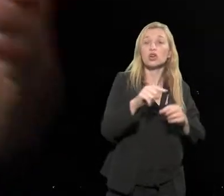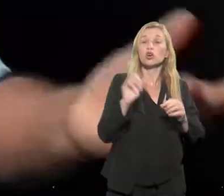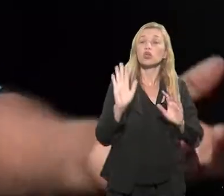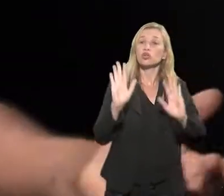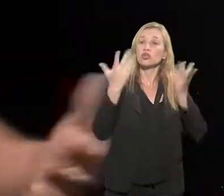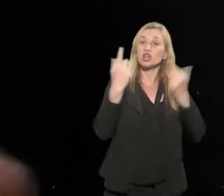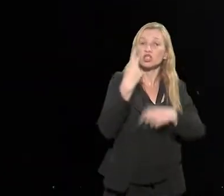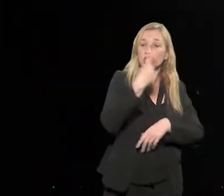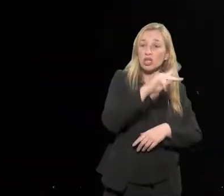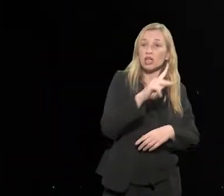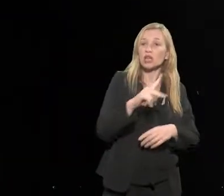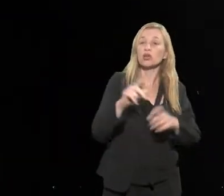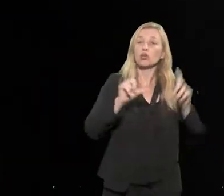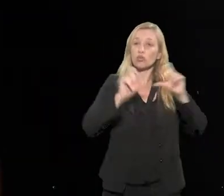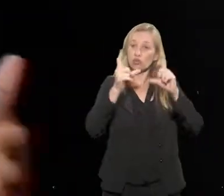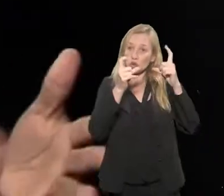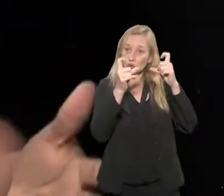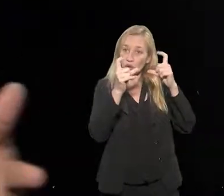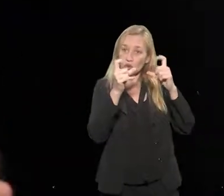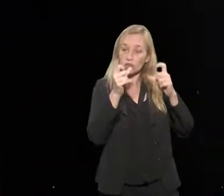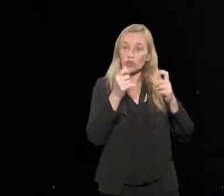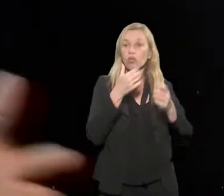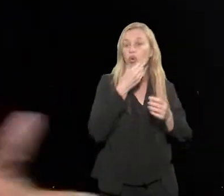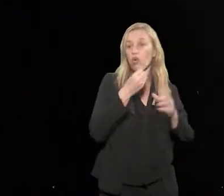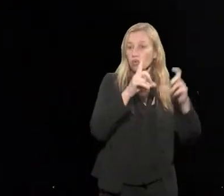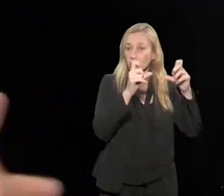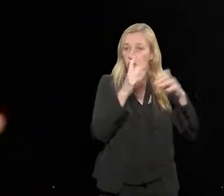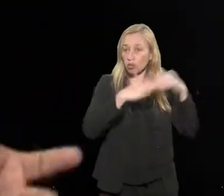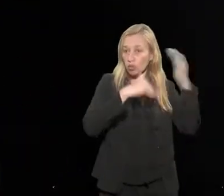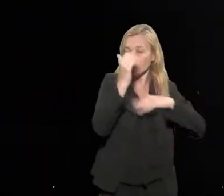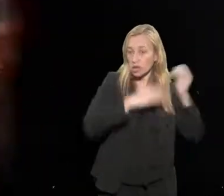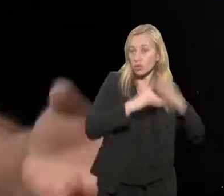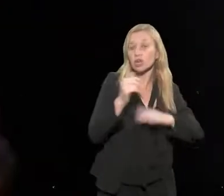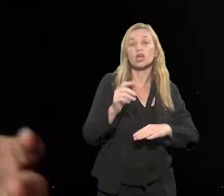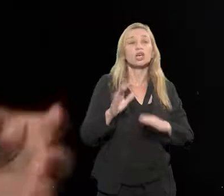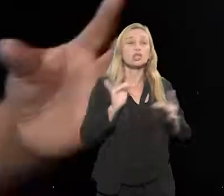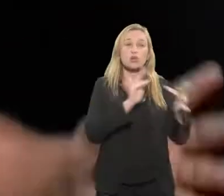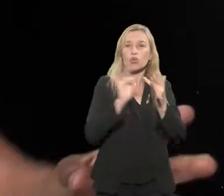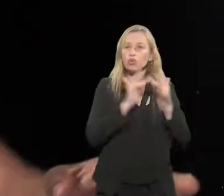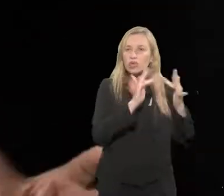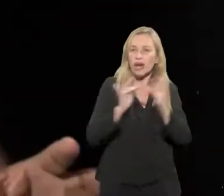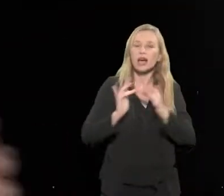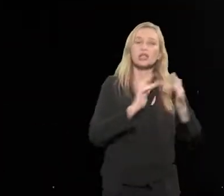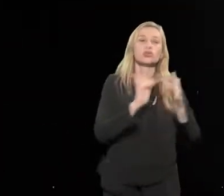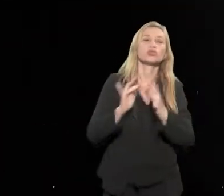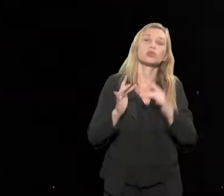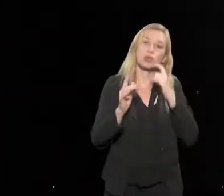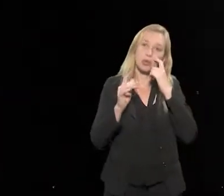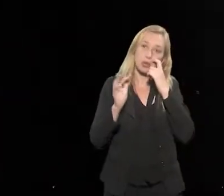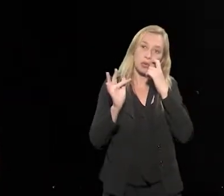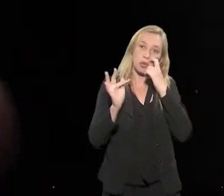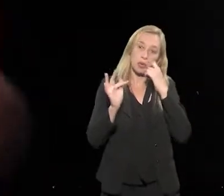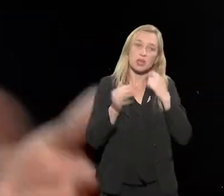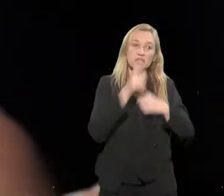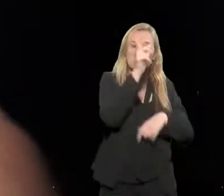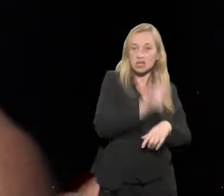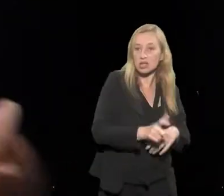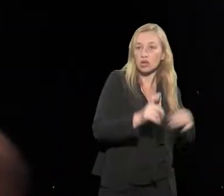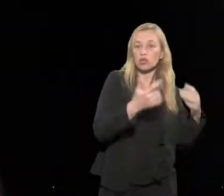como fotógrafo. Então, a partir desse contato que misturou eu ser o fotógrafo do